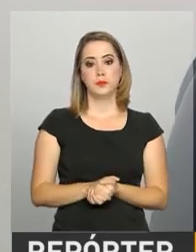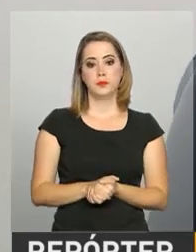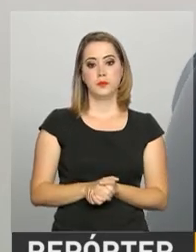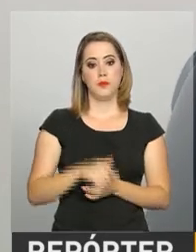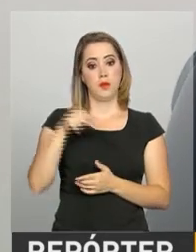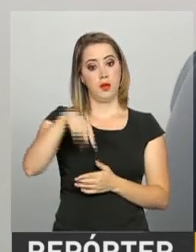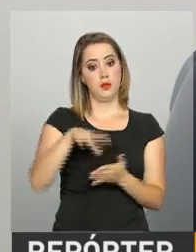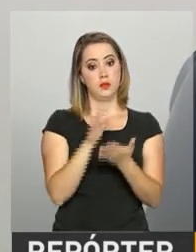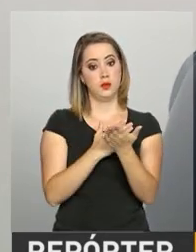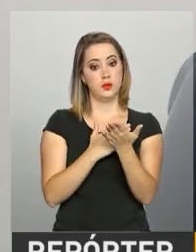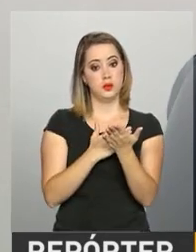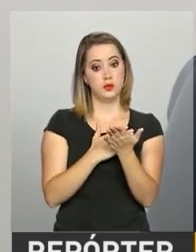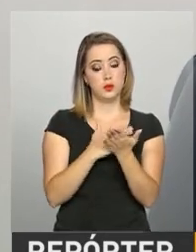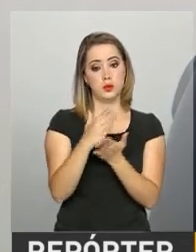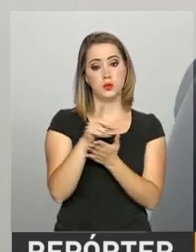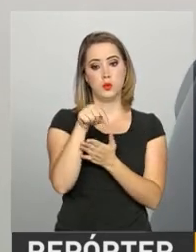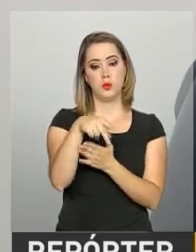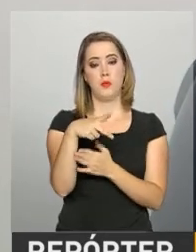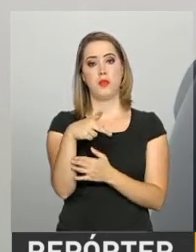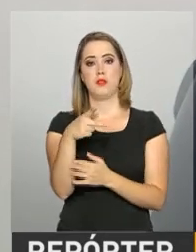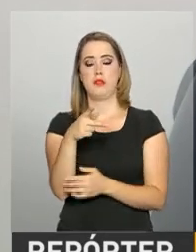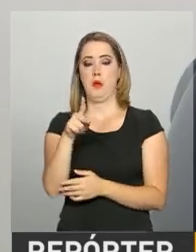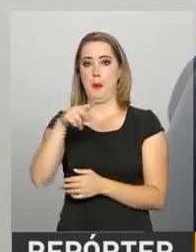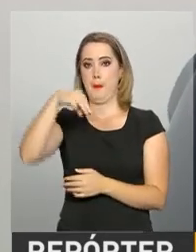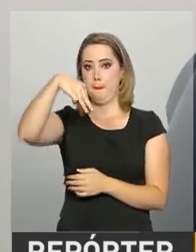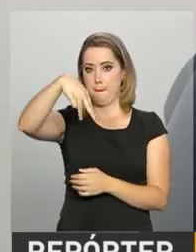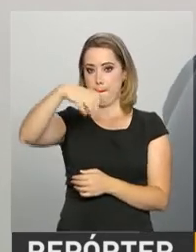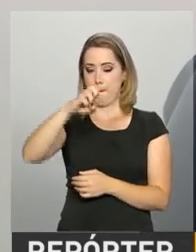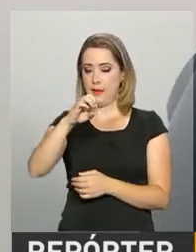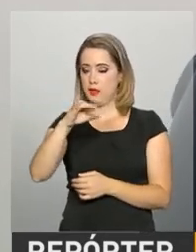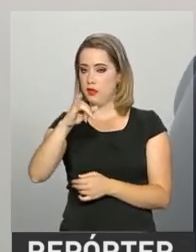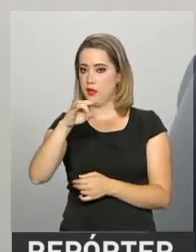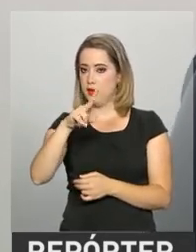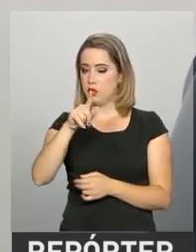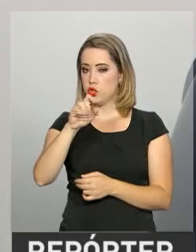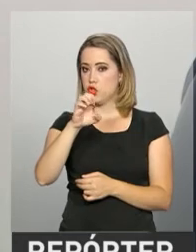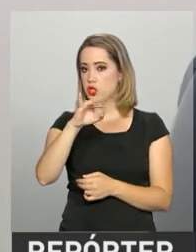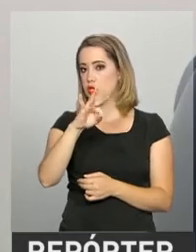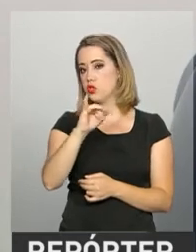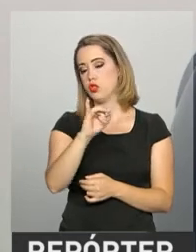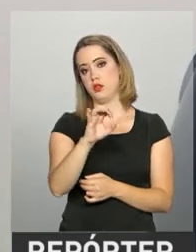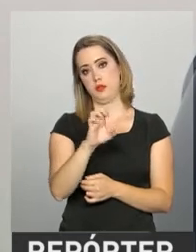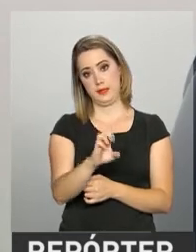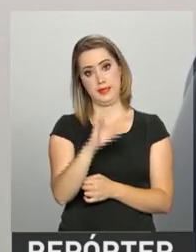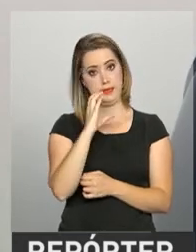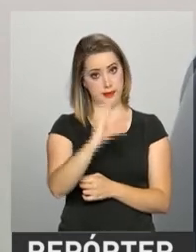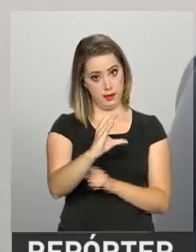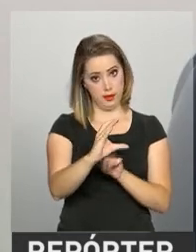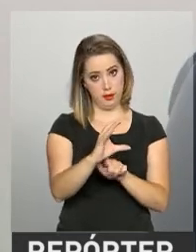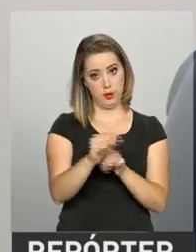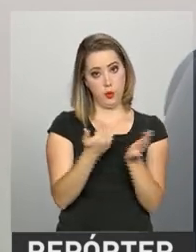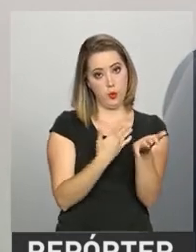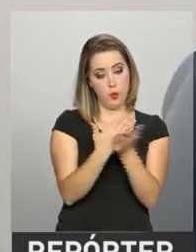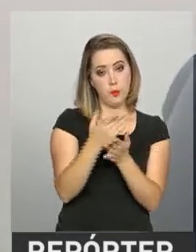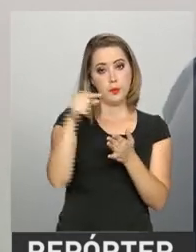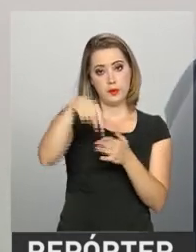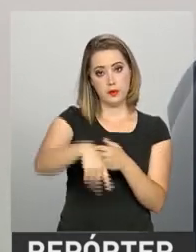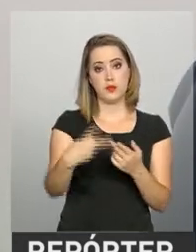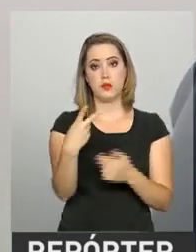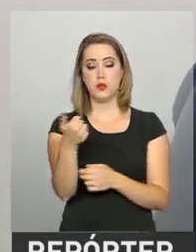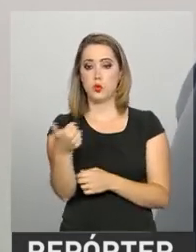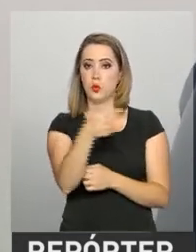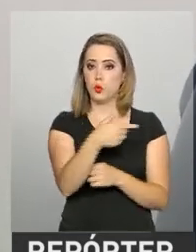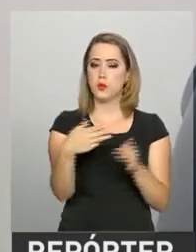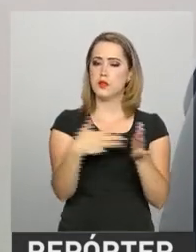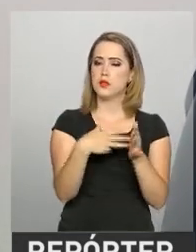vacina contra a meningite C será aplicada em adolescentes de 12 e 13 anos. Até 2016, esta vacina